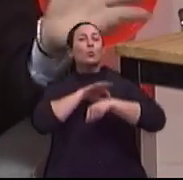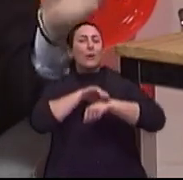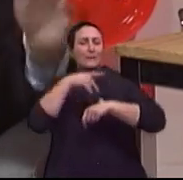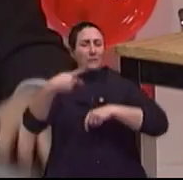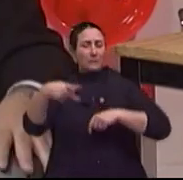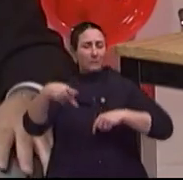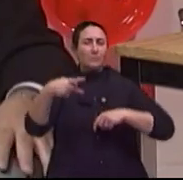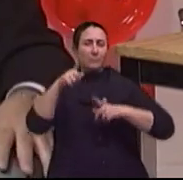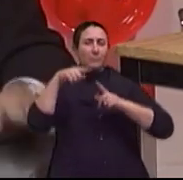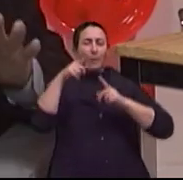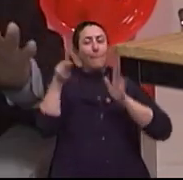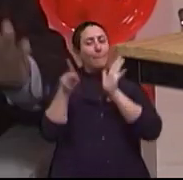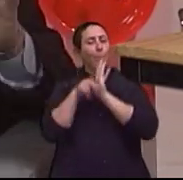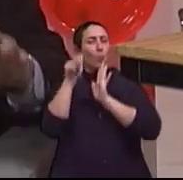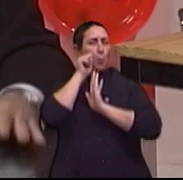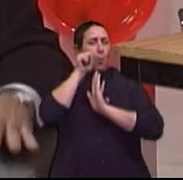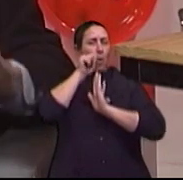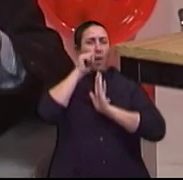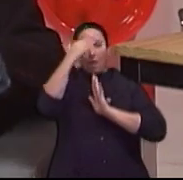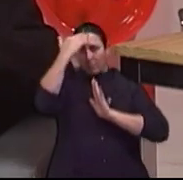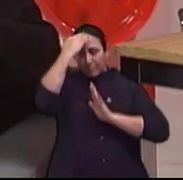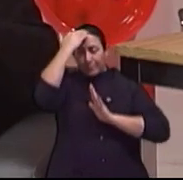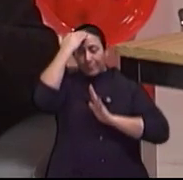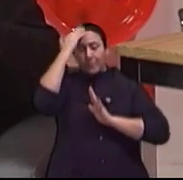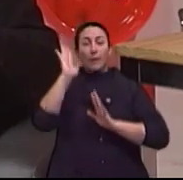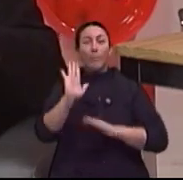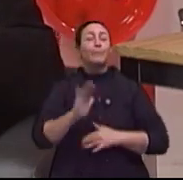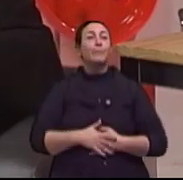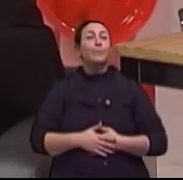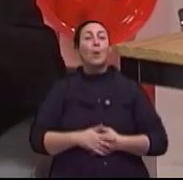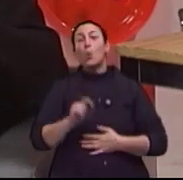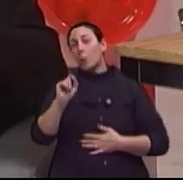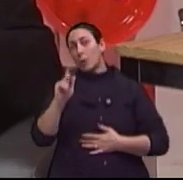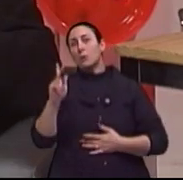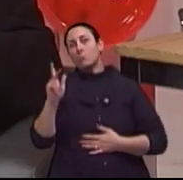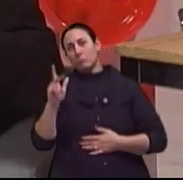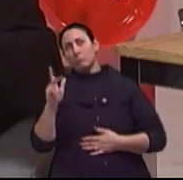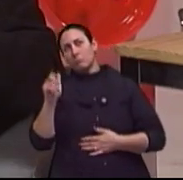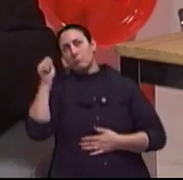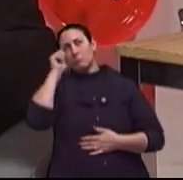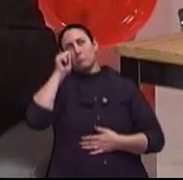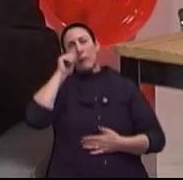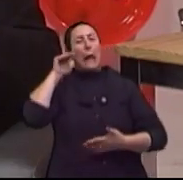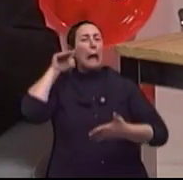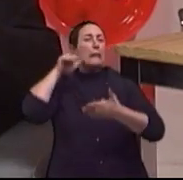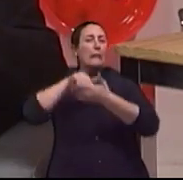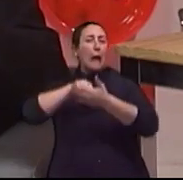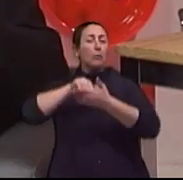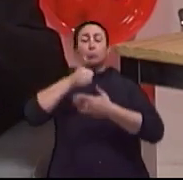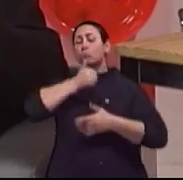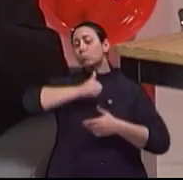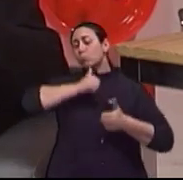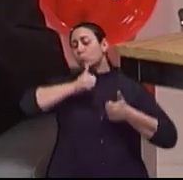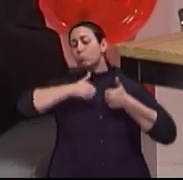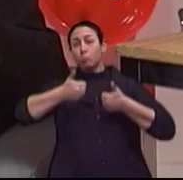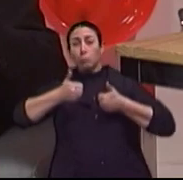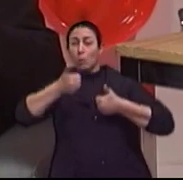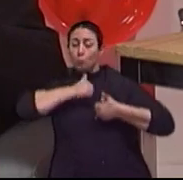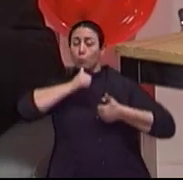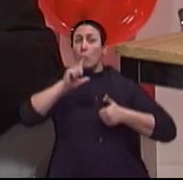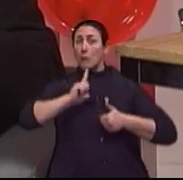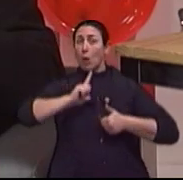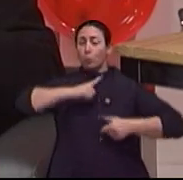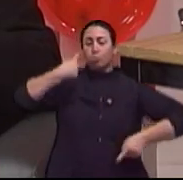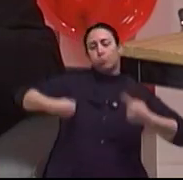calvice padrão feminino bom a mulher até a até a menopausa ela tá protegida pelos hormônios pelos